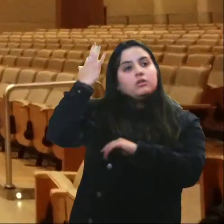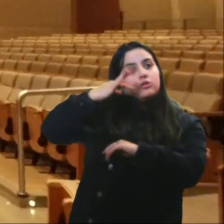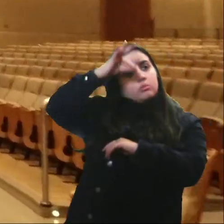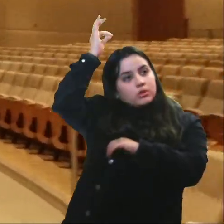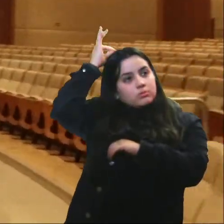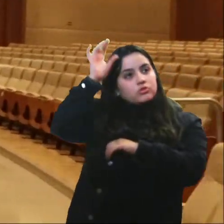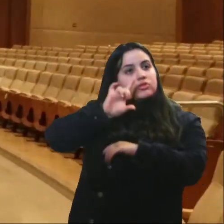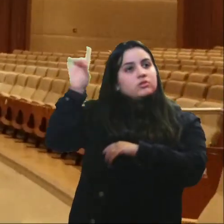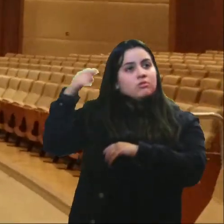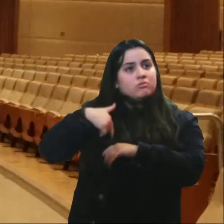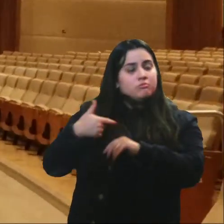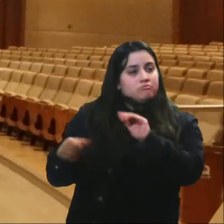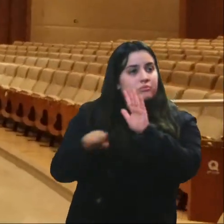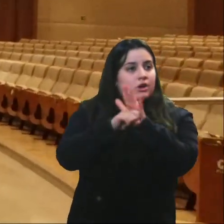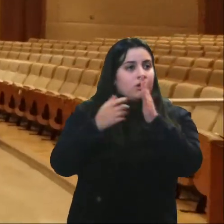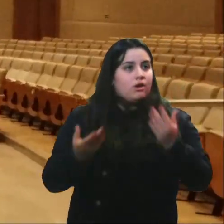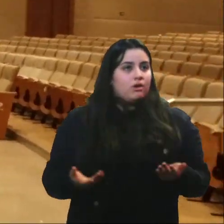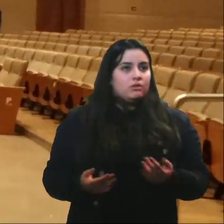Deus.